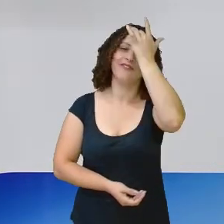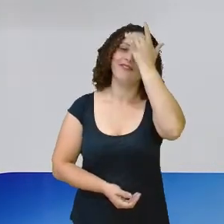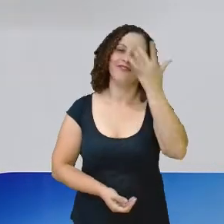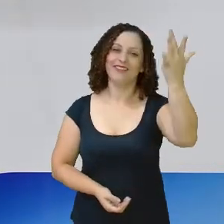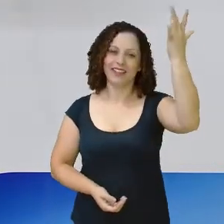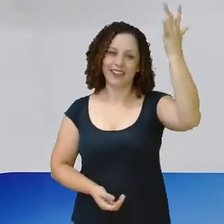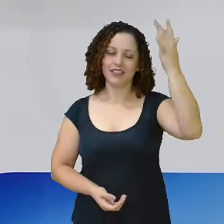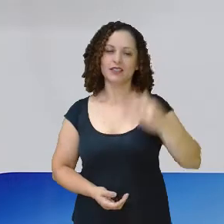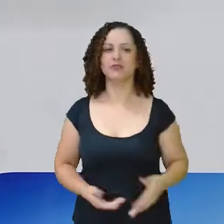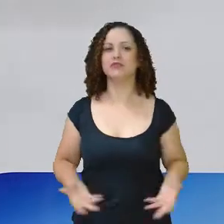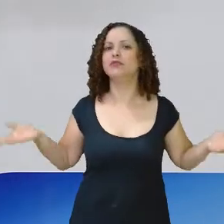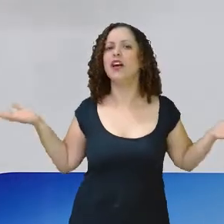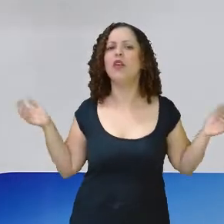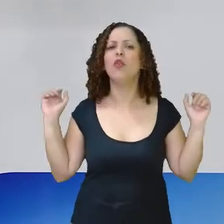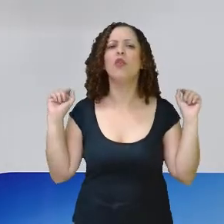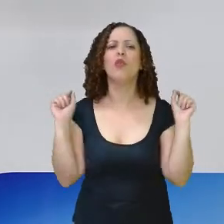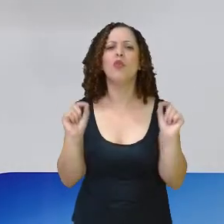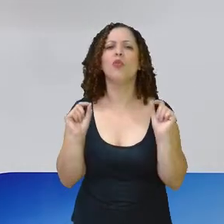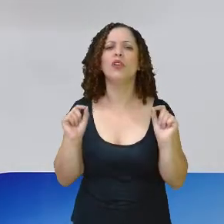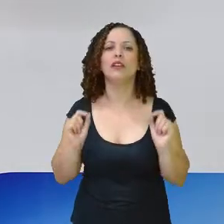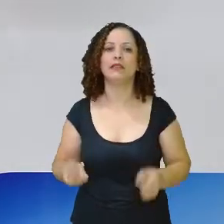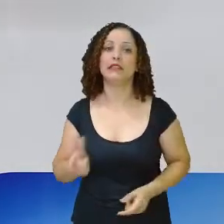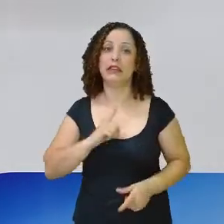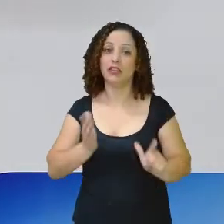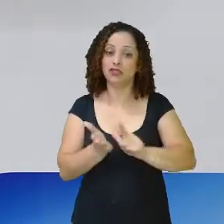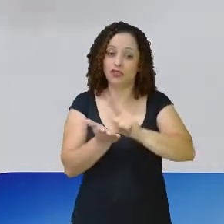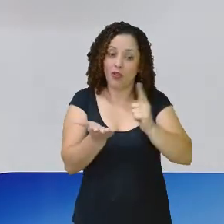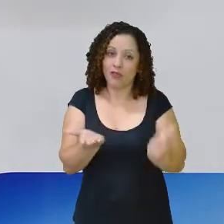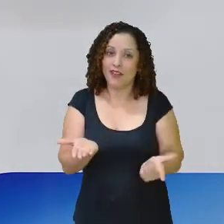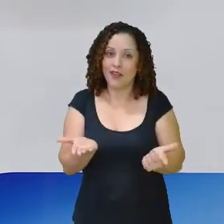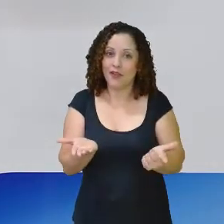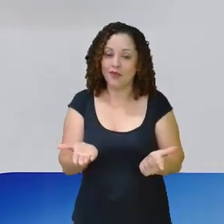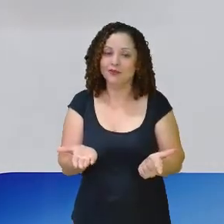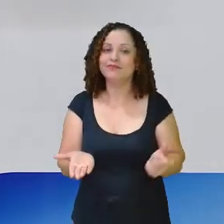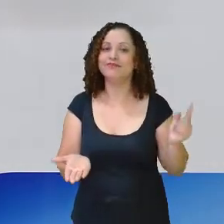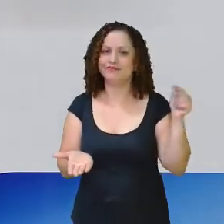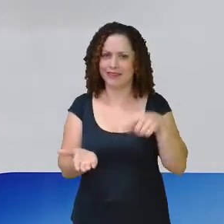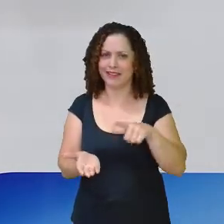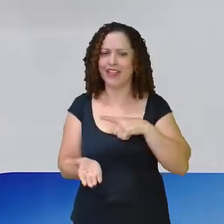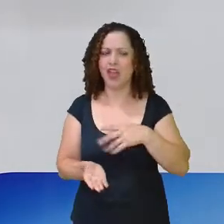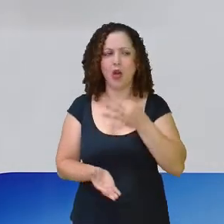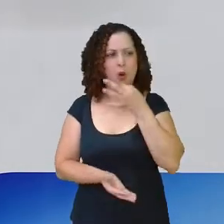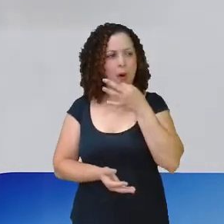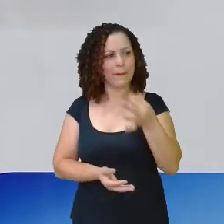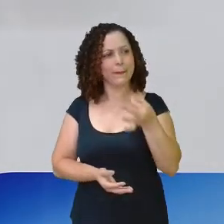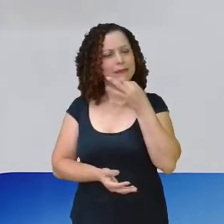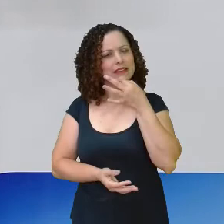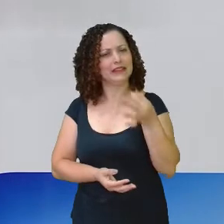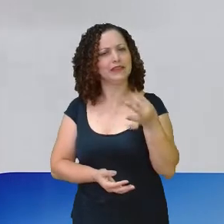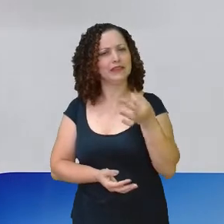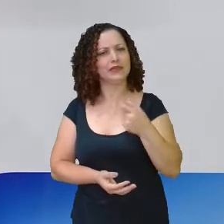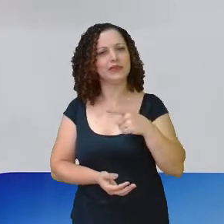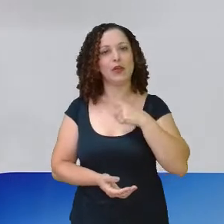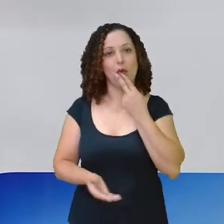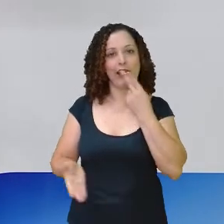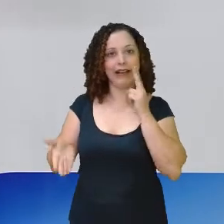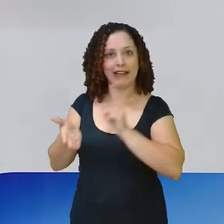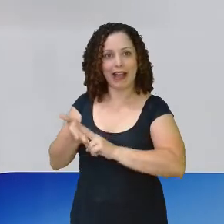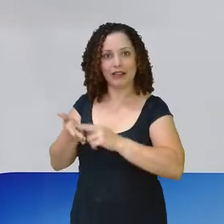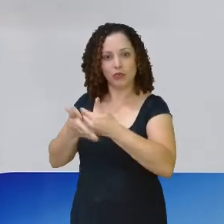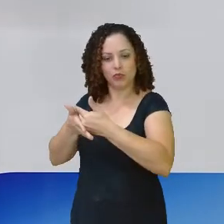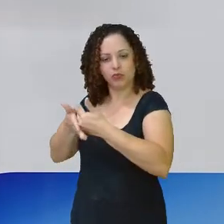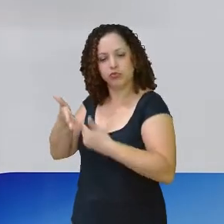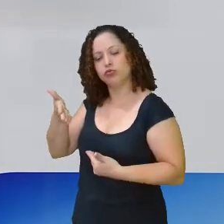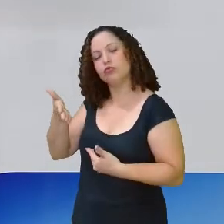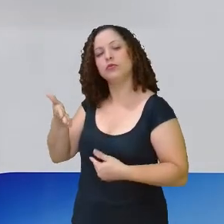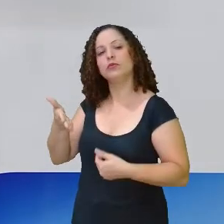de opinião. Olha, a gente encontra em jornais. Muito comum a gente ter aquela opinião ou ter uma carta editorial